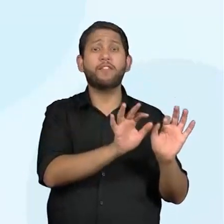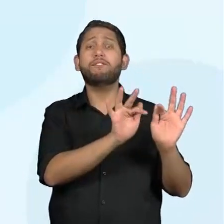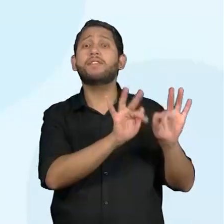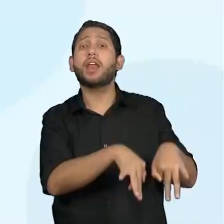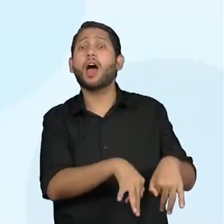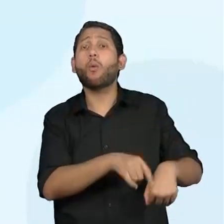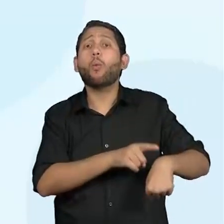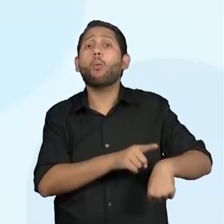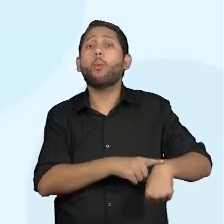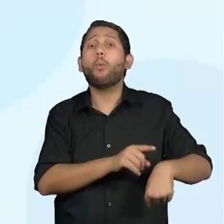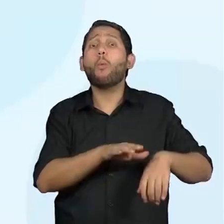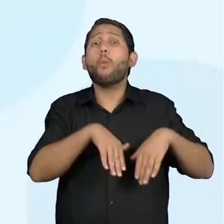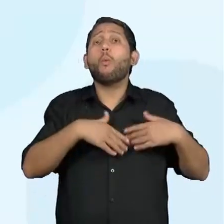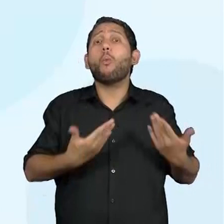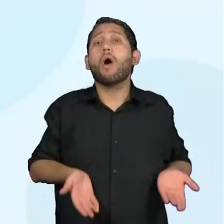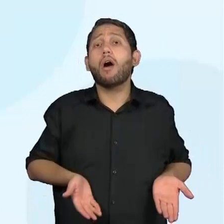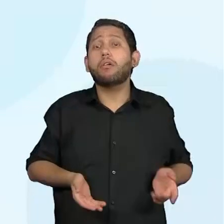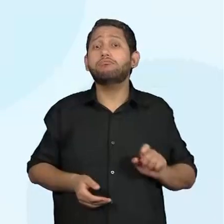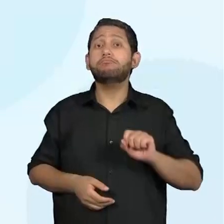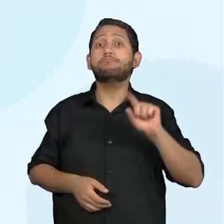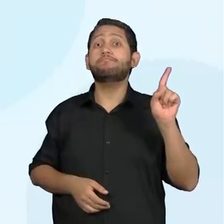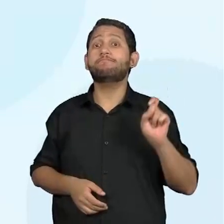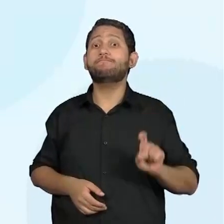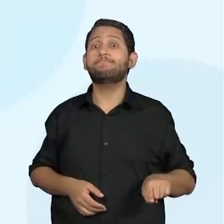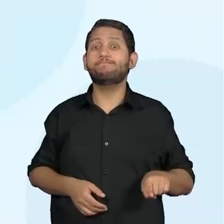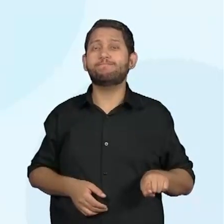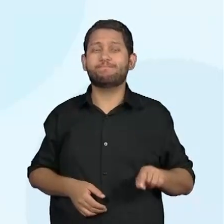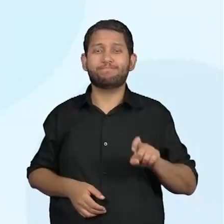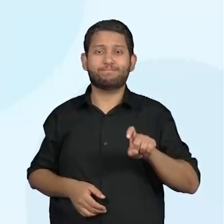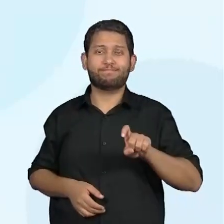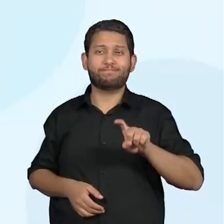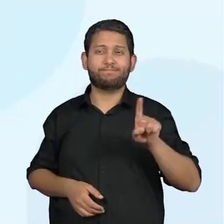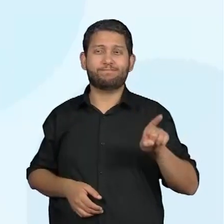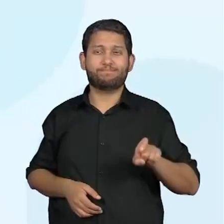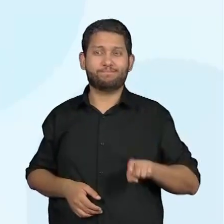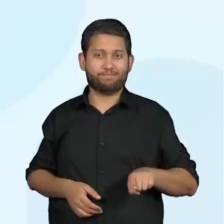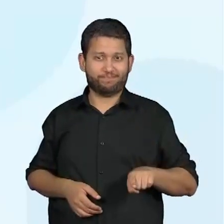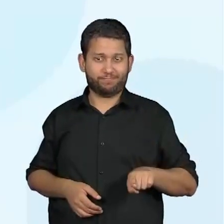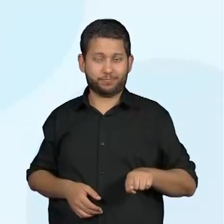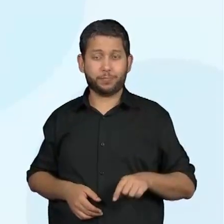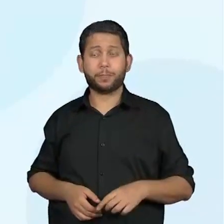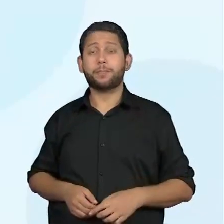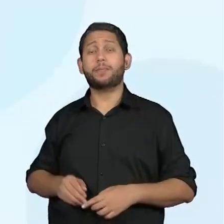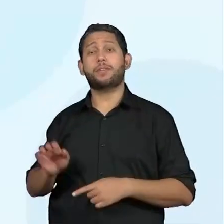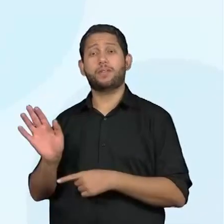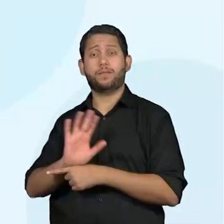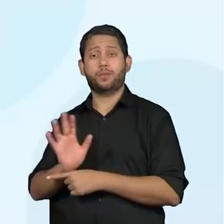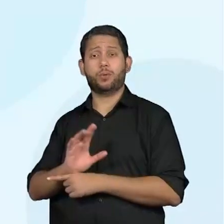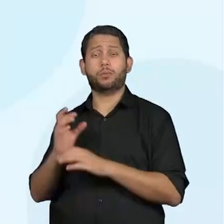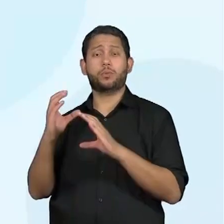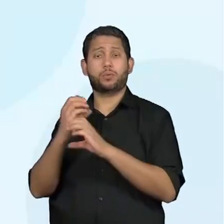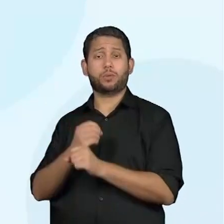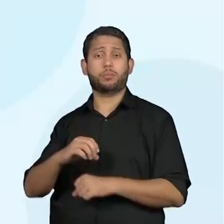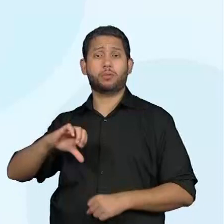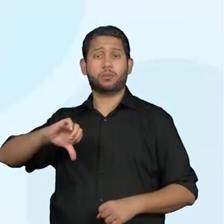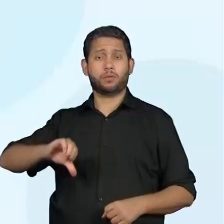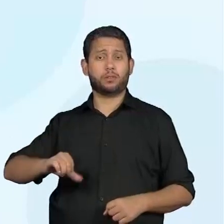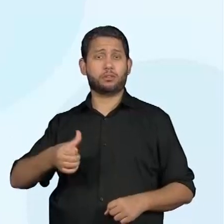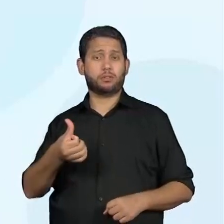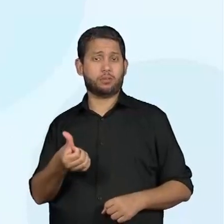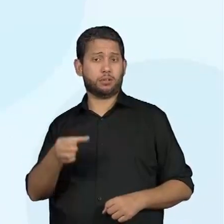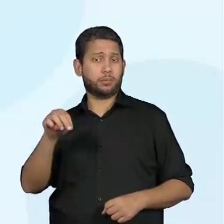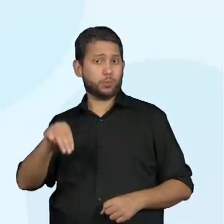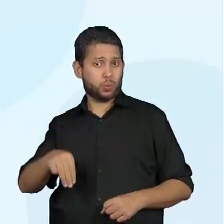terminar? Então, a Regina escolheu um filme que tem a duração de 96 minutos. Se ela